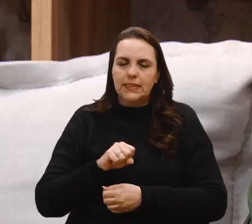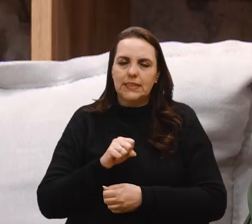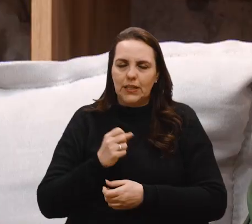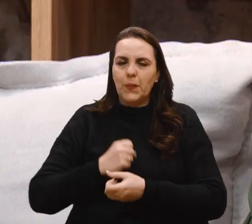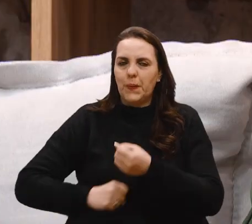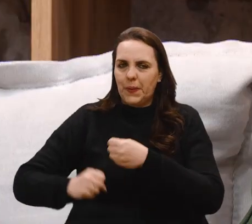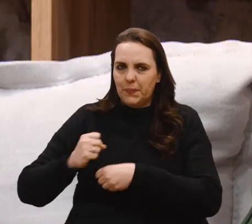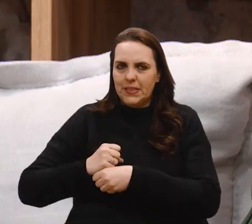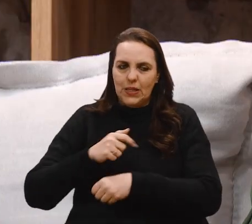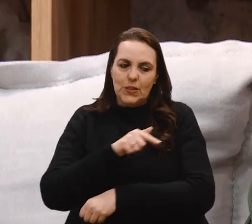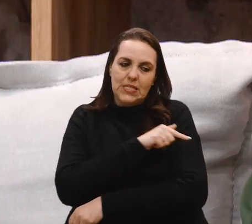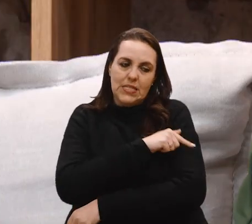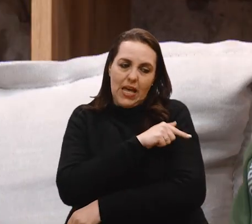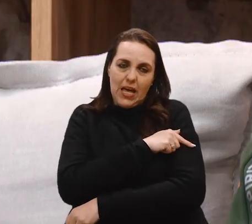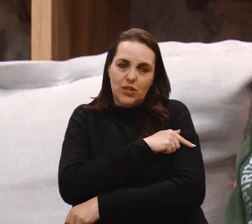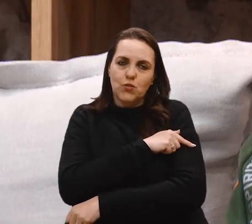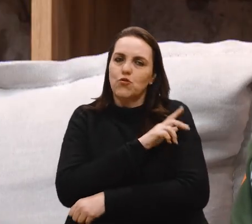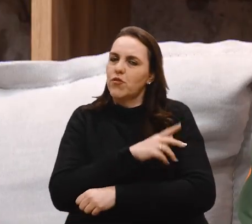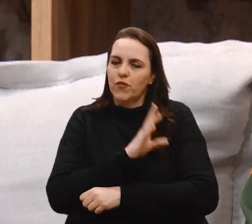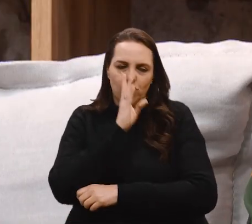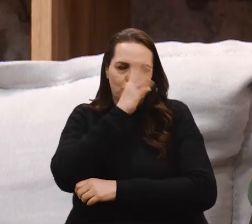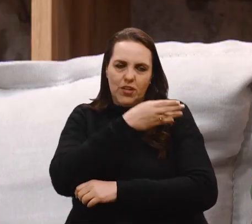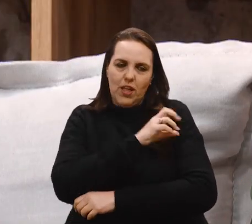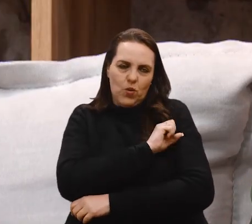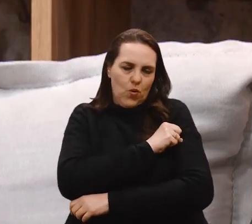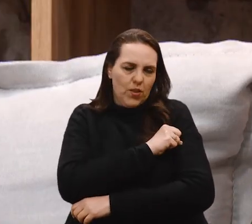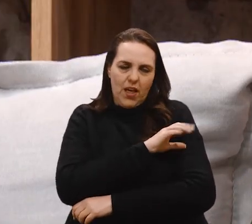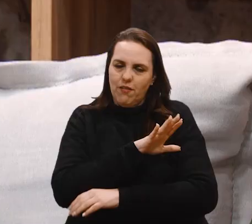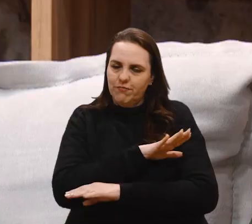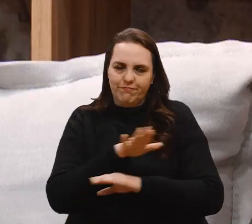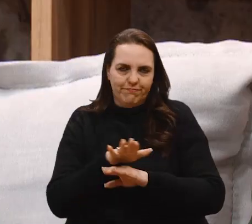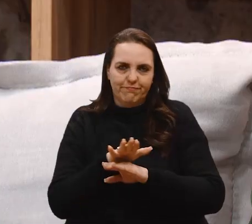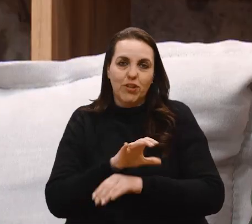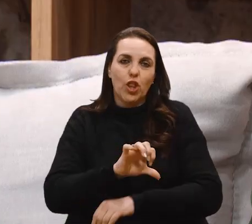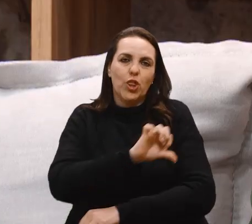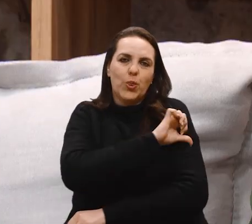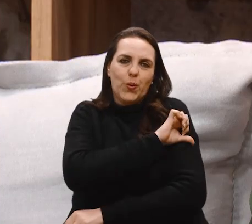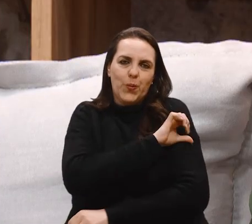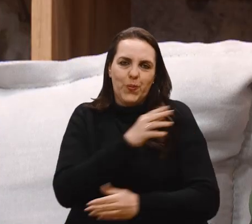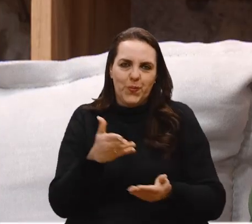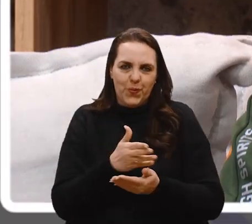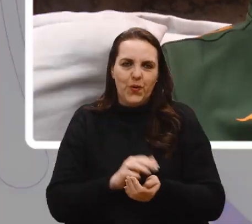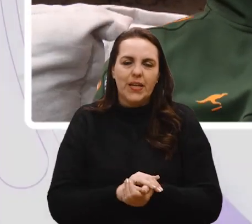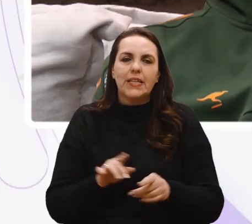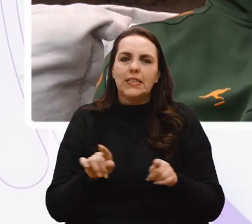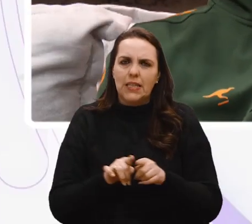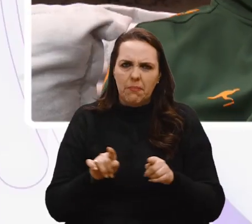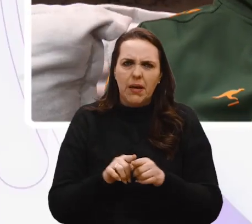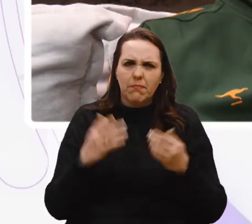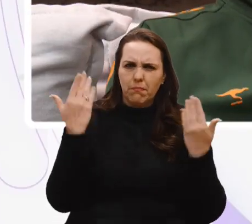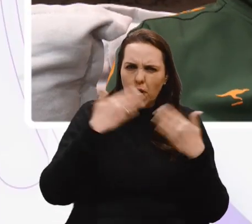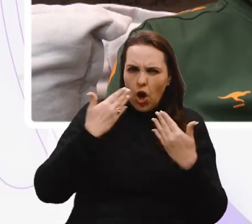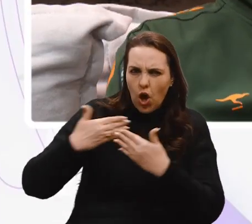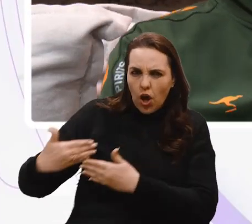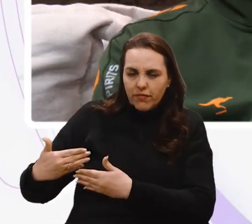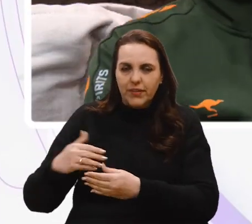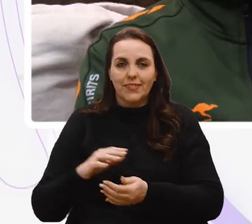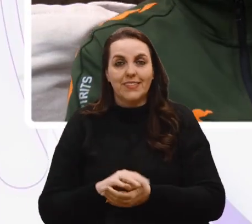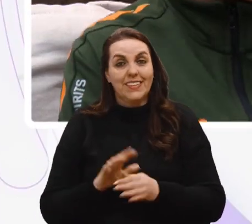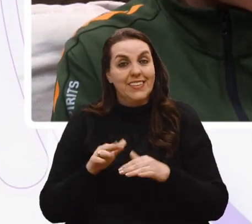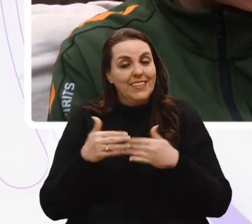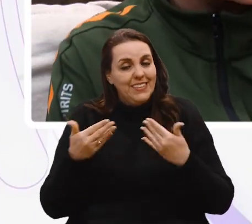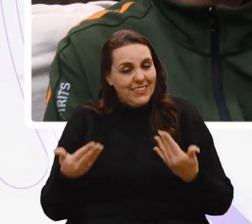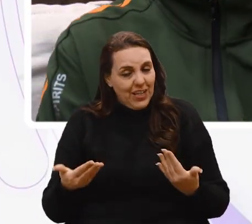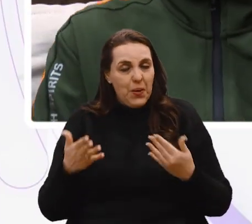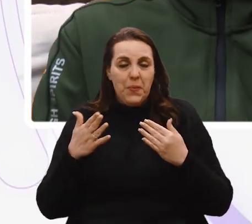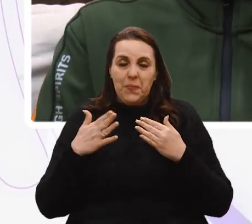tava no 7º, pulei o 8º, tô no 9º agora. Entendi. Também passou por uma bateria de avaliações. Então, no meu caso